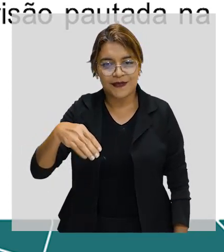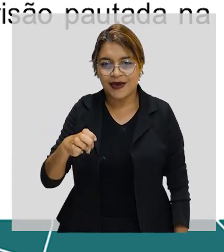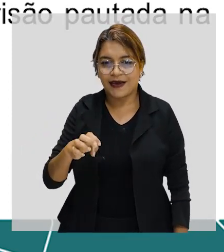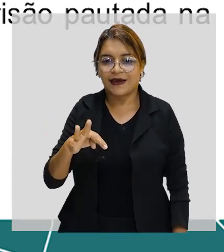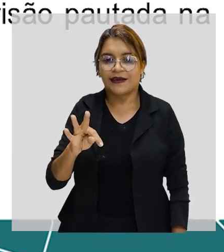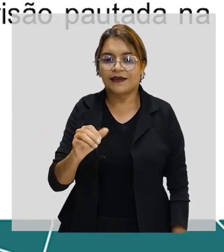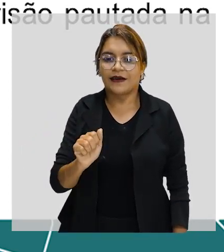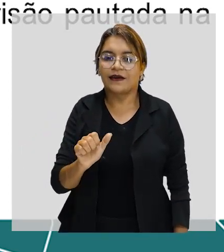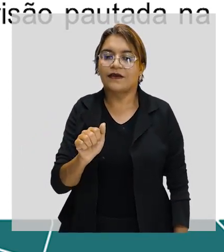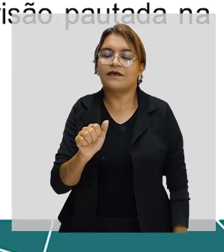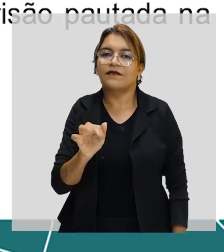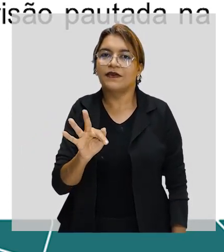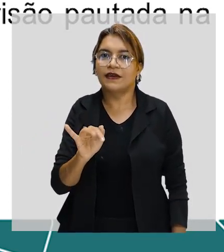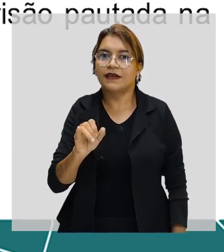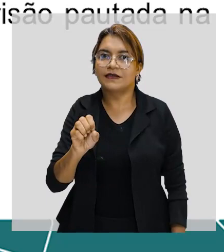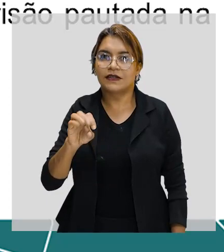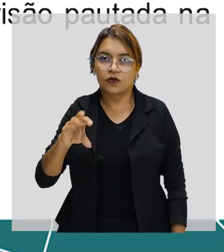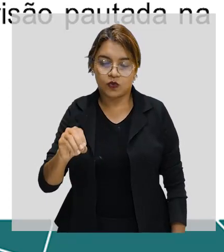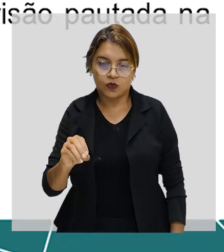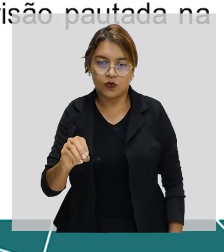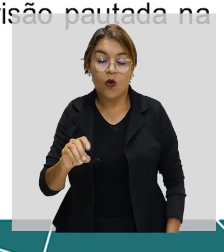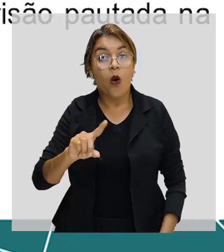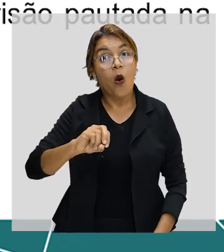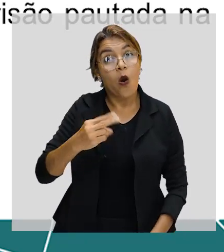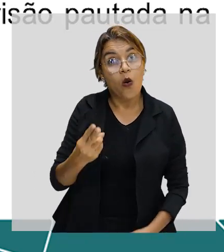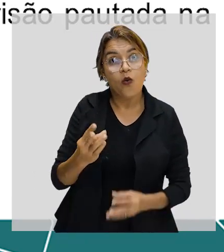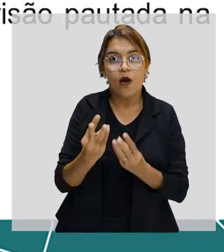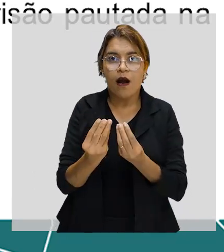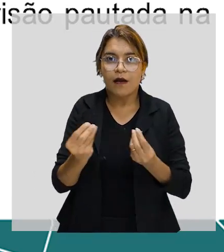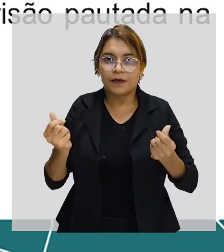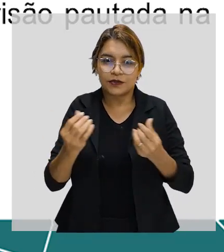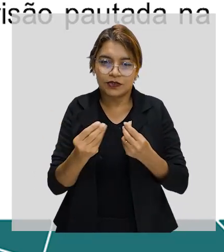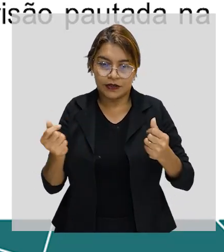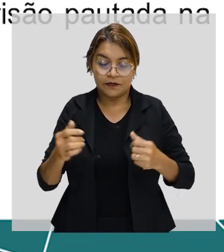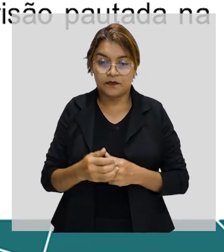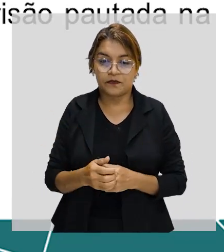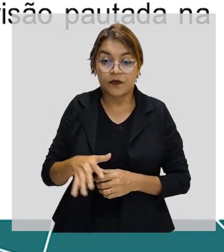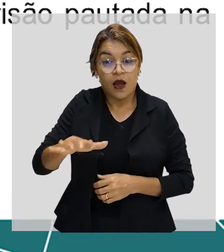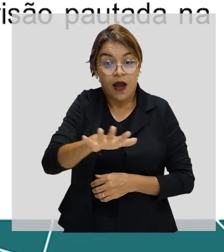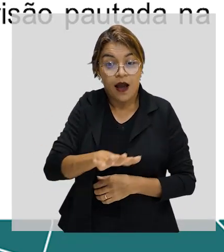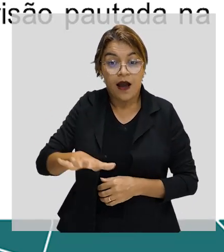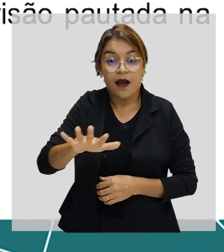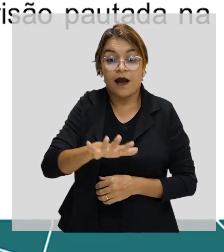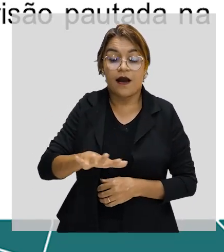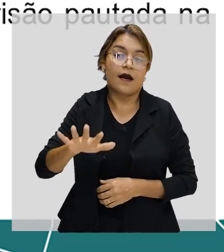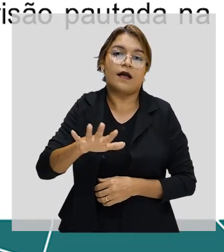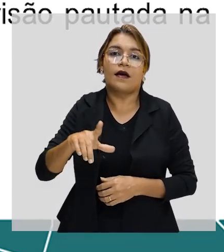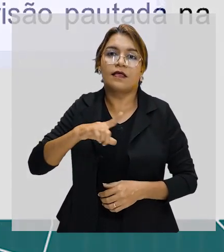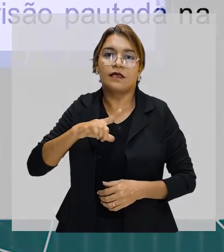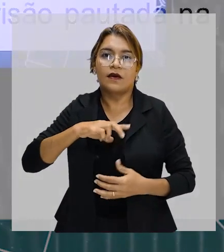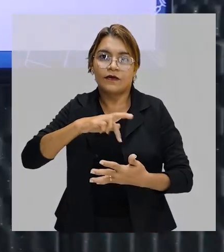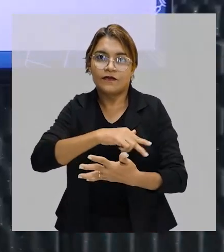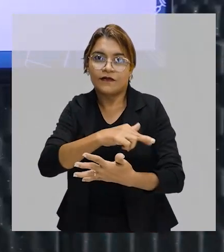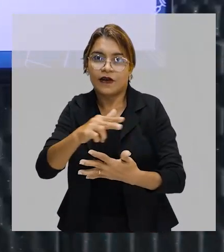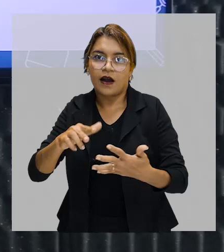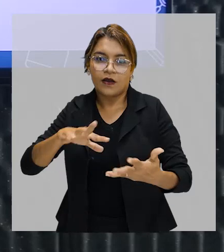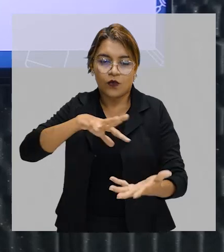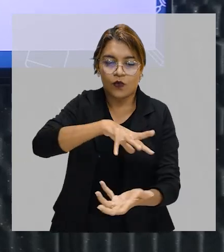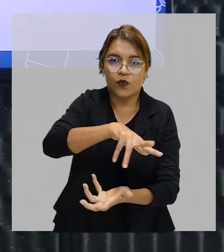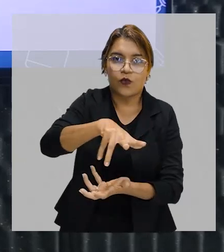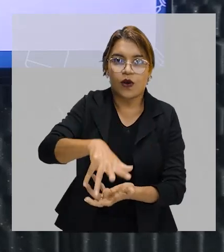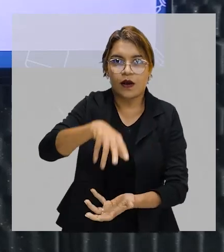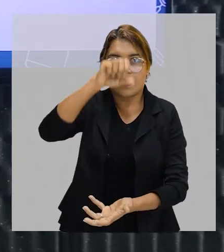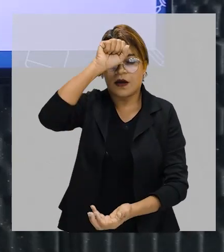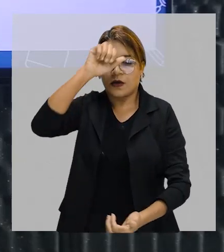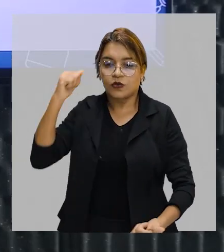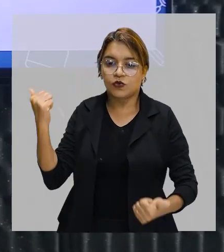que também pode ser chamado de estado abstrato. Nesse estado metafísico, os agentes sobrenaturais são substituídos